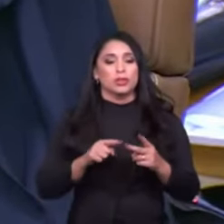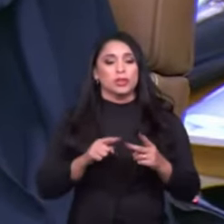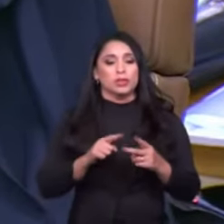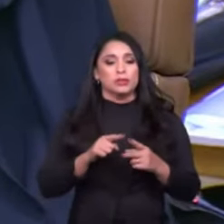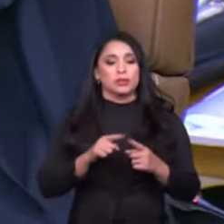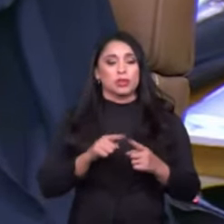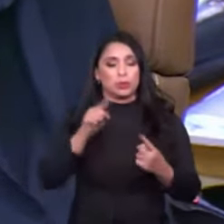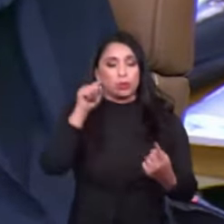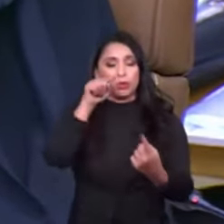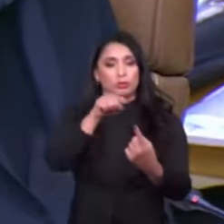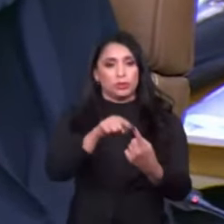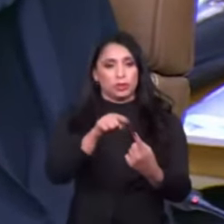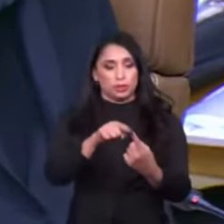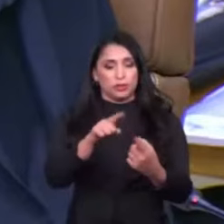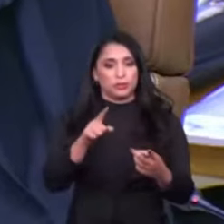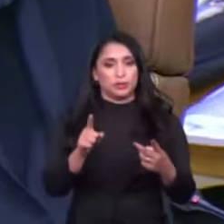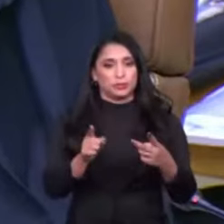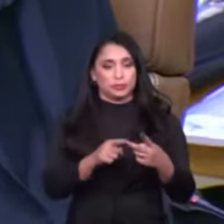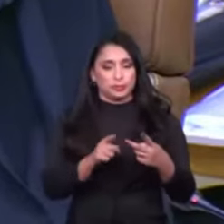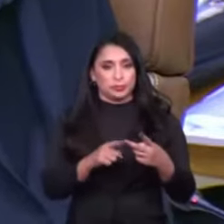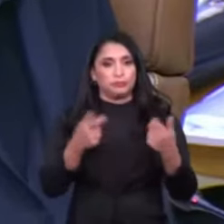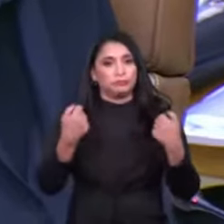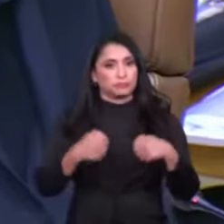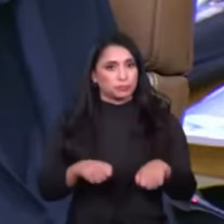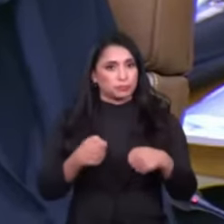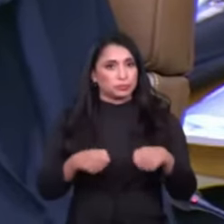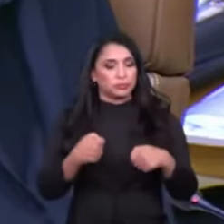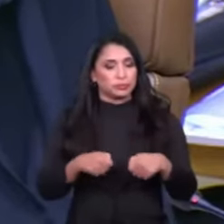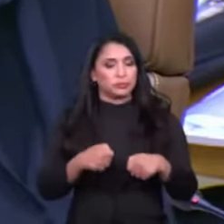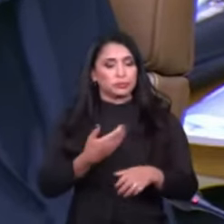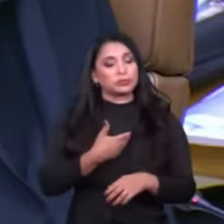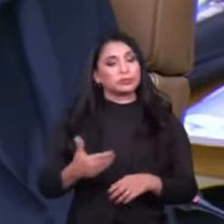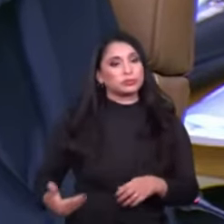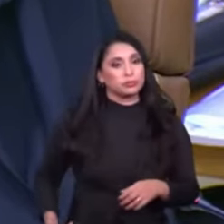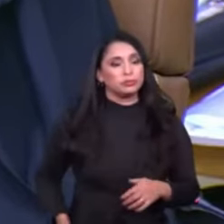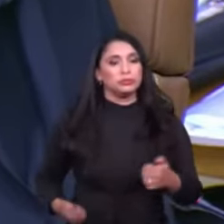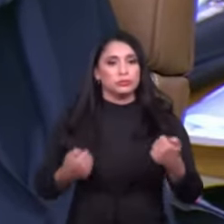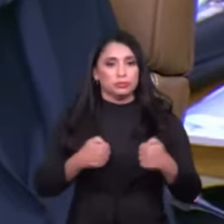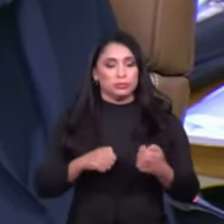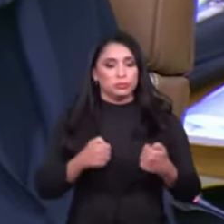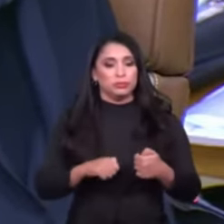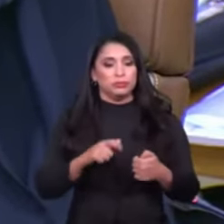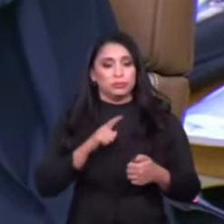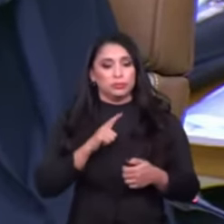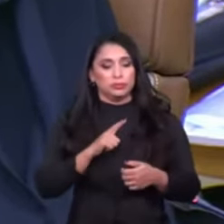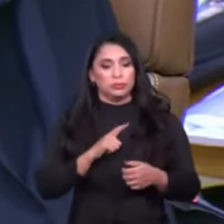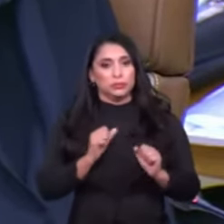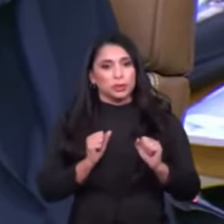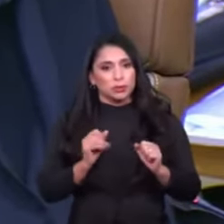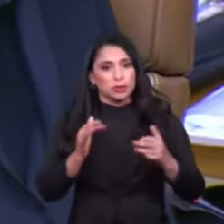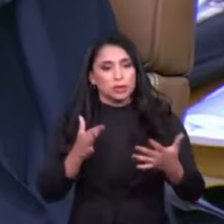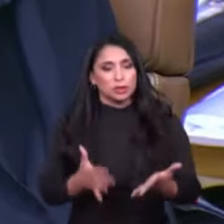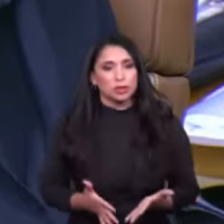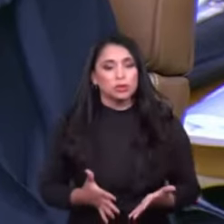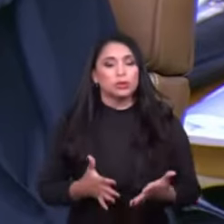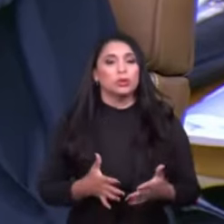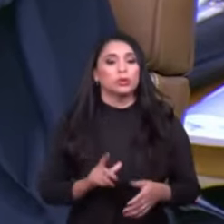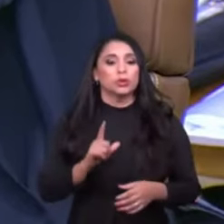atingir seus objetivos. 2. Necessidade. O Estado deve adotar, entre os atos e meios adequados, aqueles ou aqueles